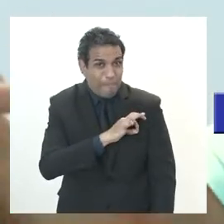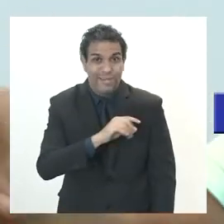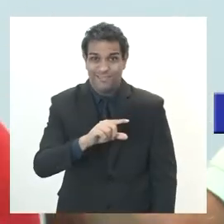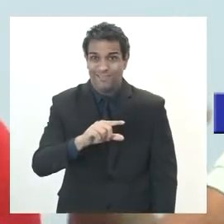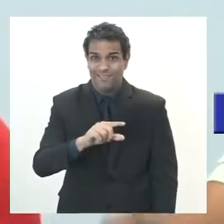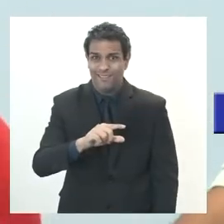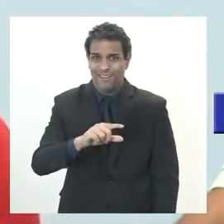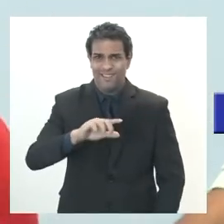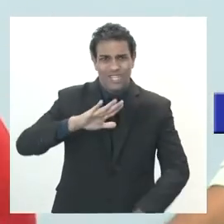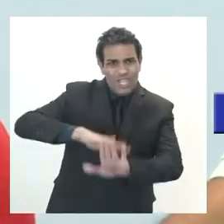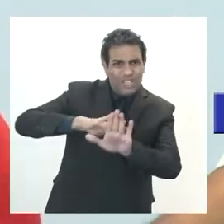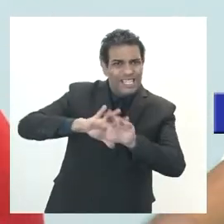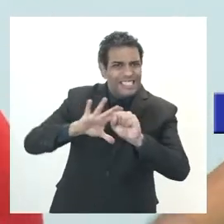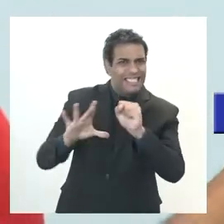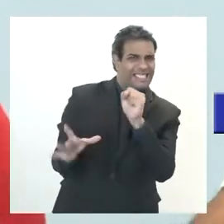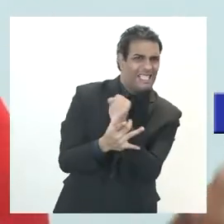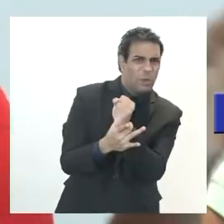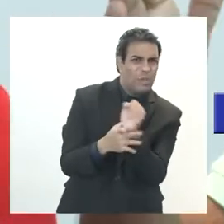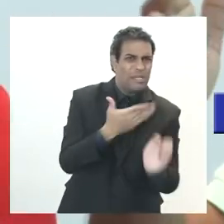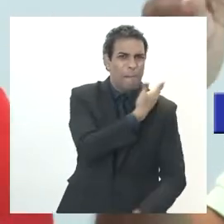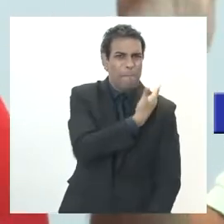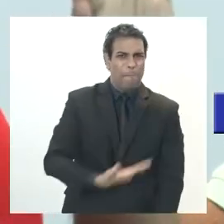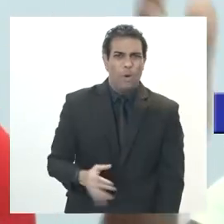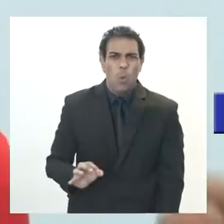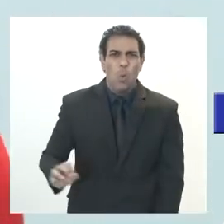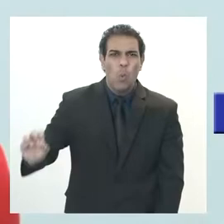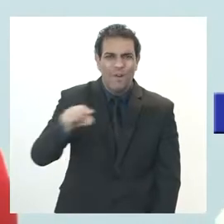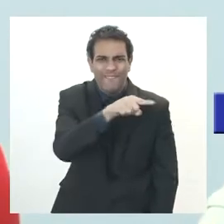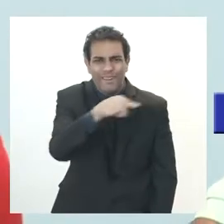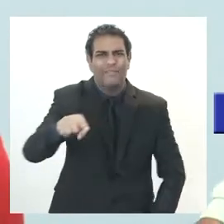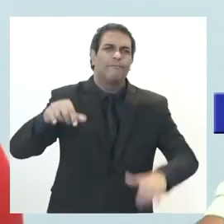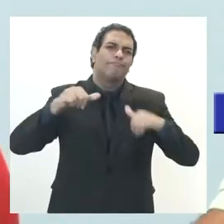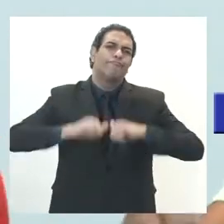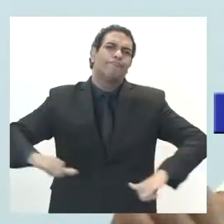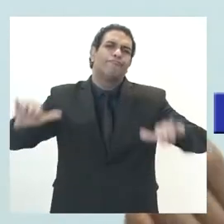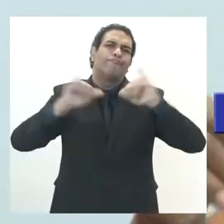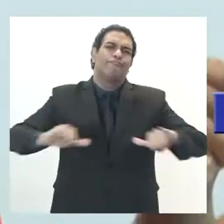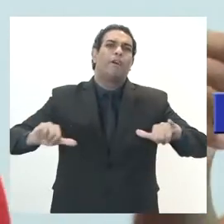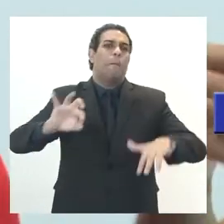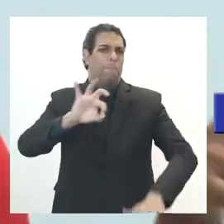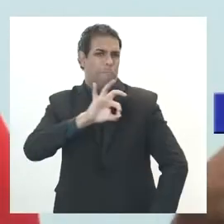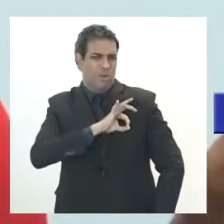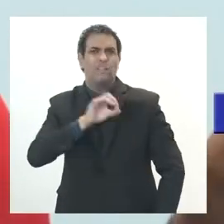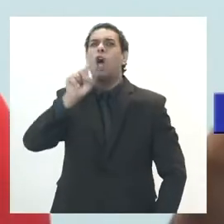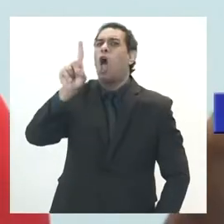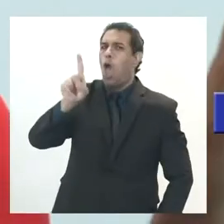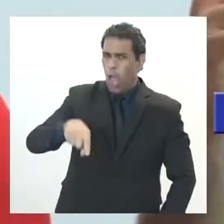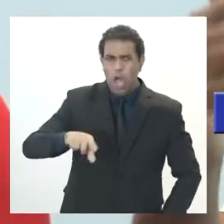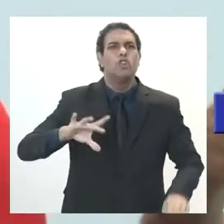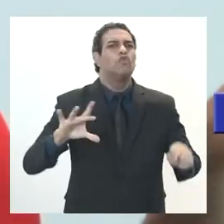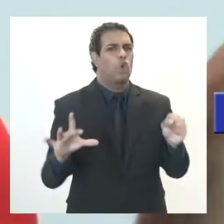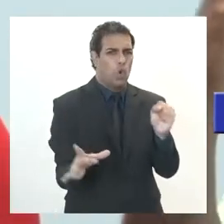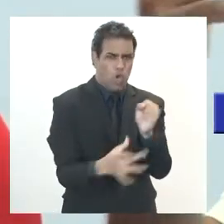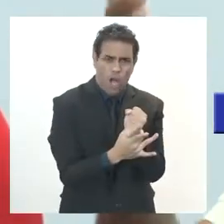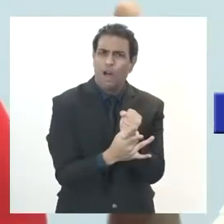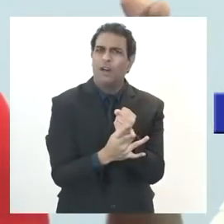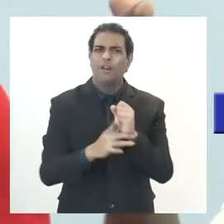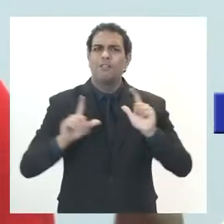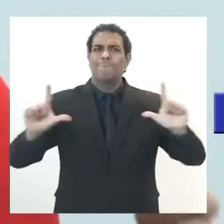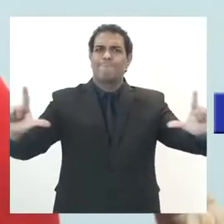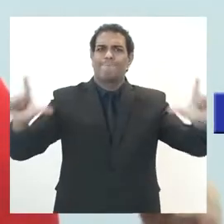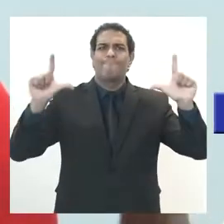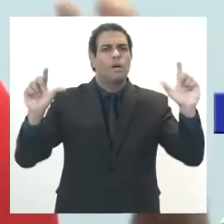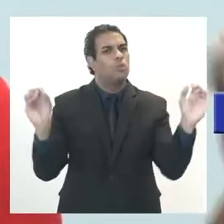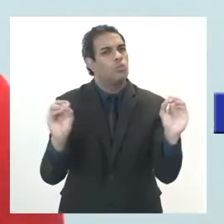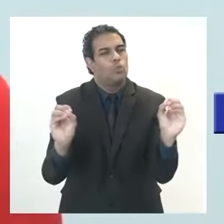segurança o quê que foi colocado para você já ao longo dos anos não a polícia ela tá dando a sensação de